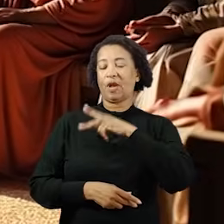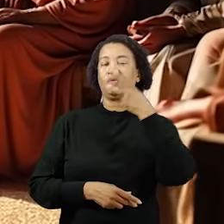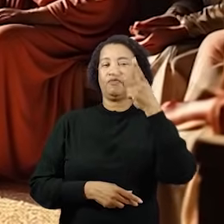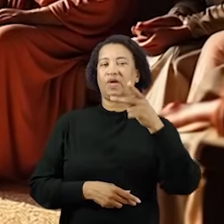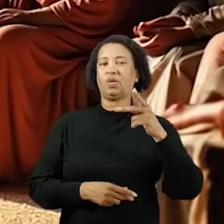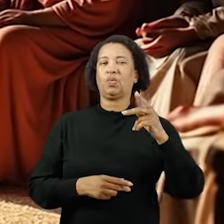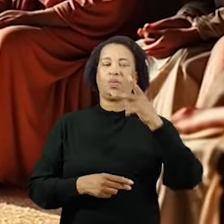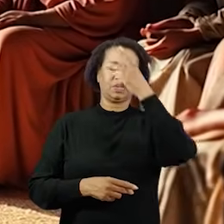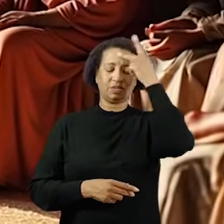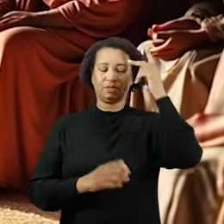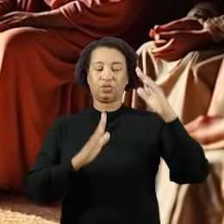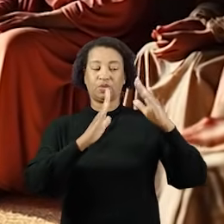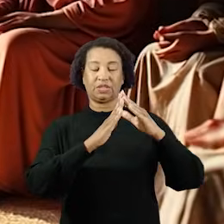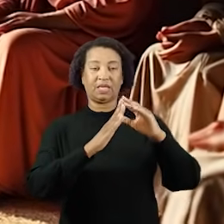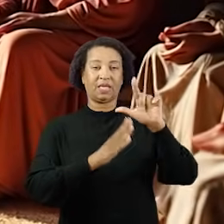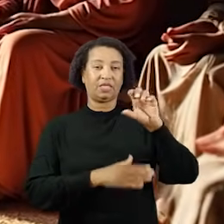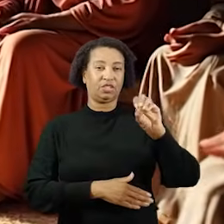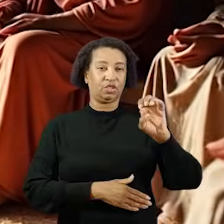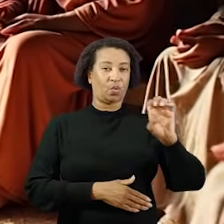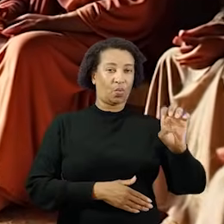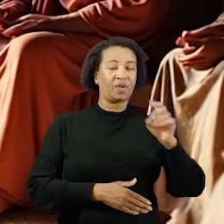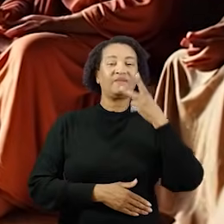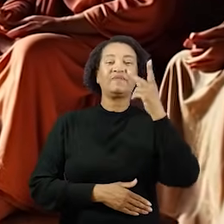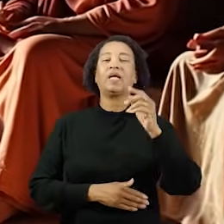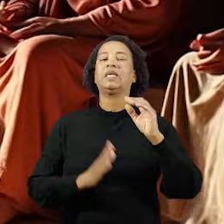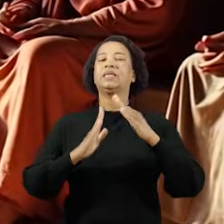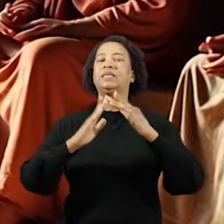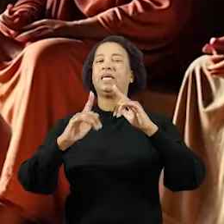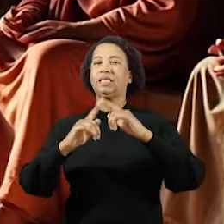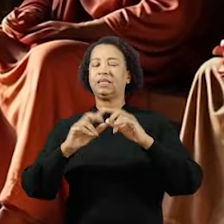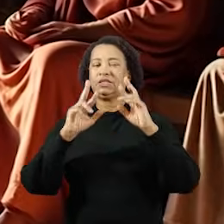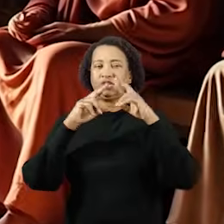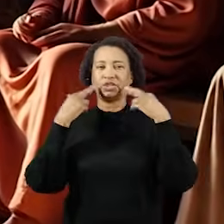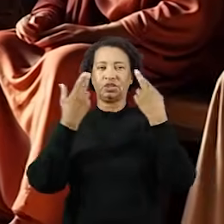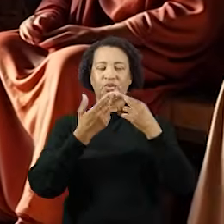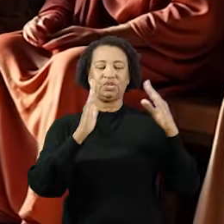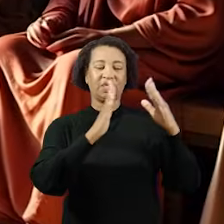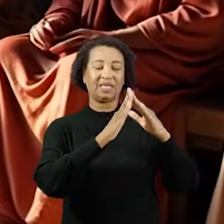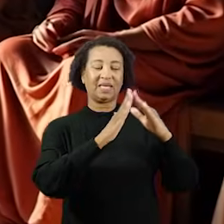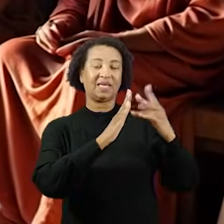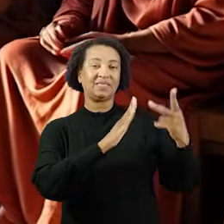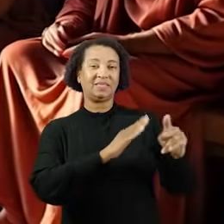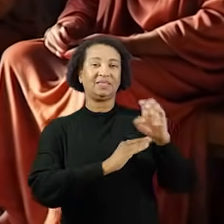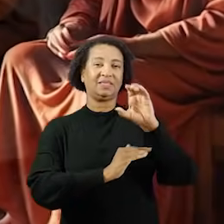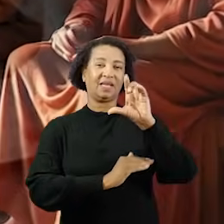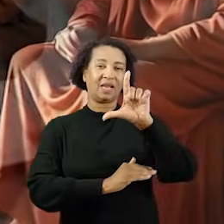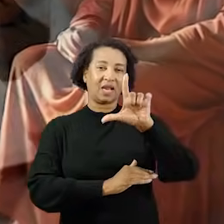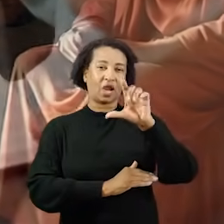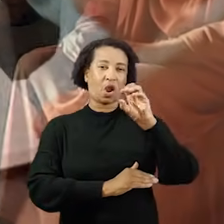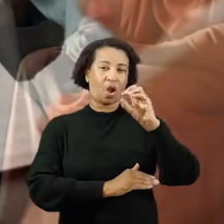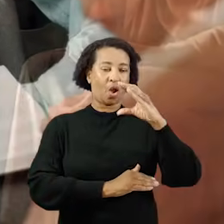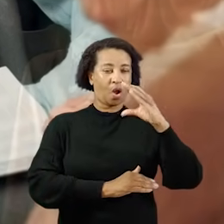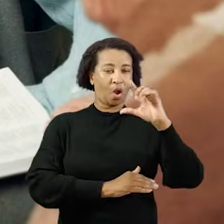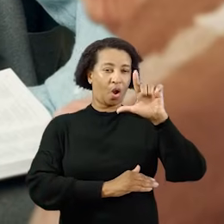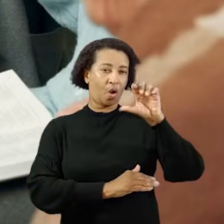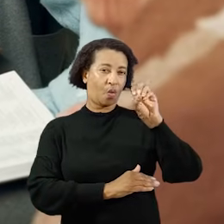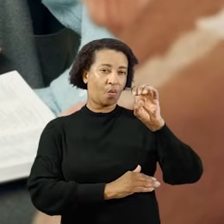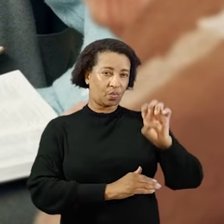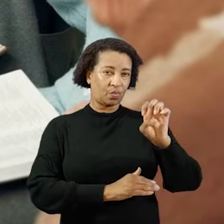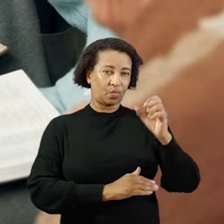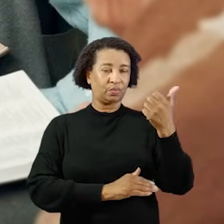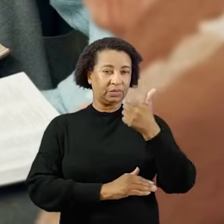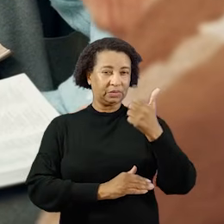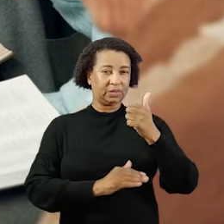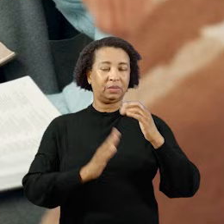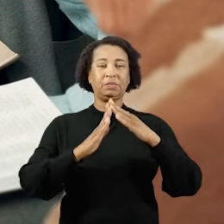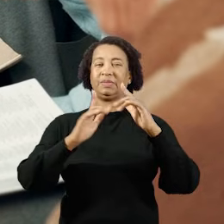de Cloe, provavelmente estava falando da igreja que se reunia na casa de Cloe. As primeiras igrejas se reuniam